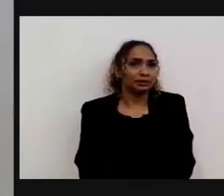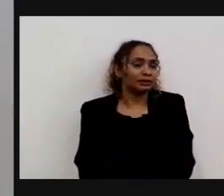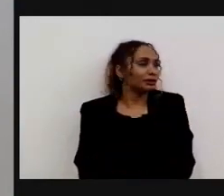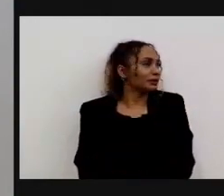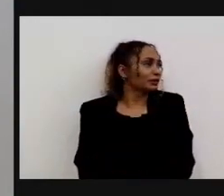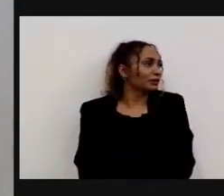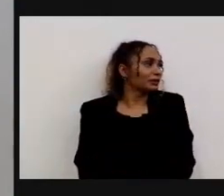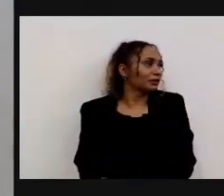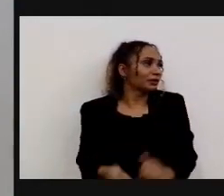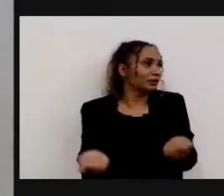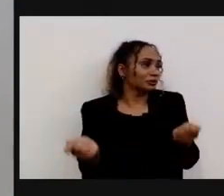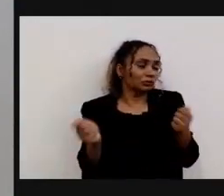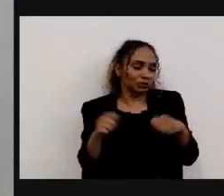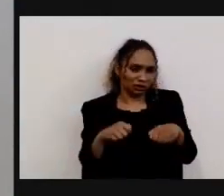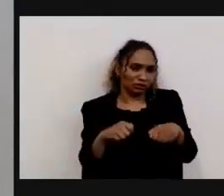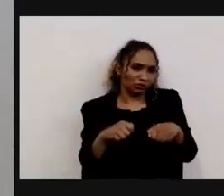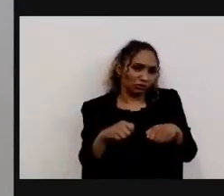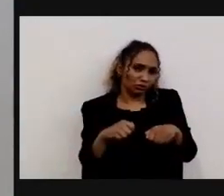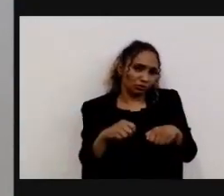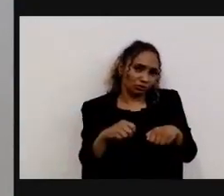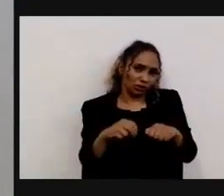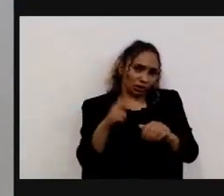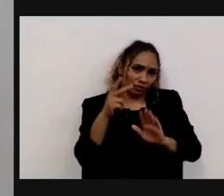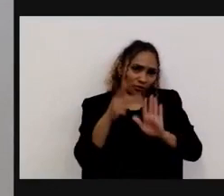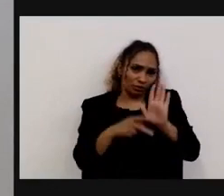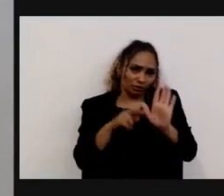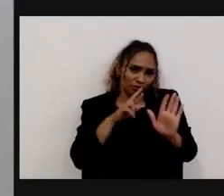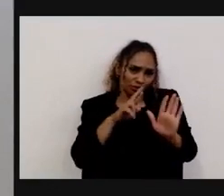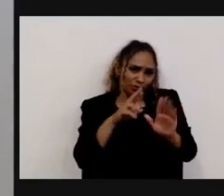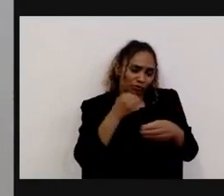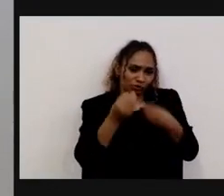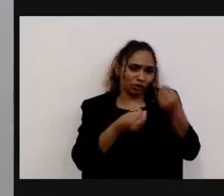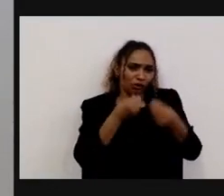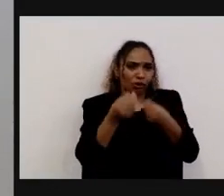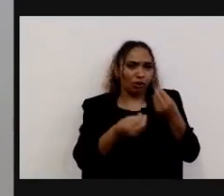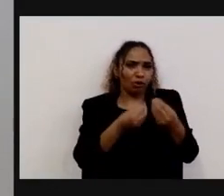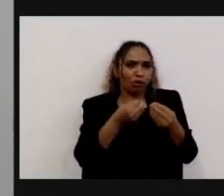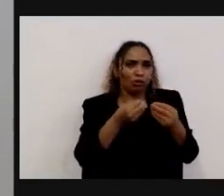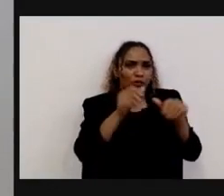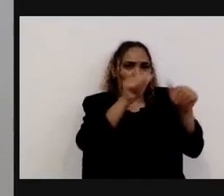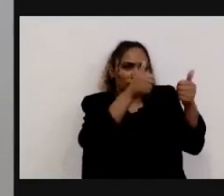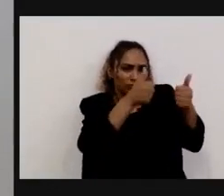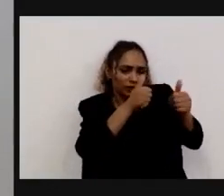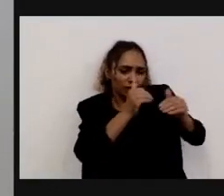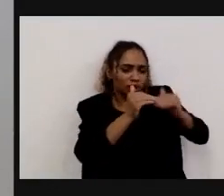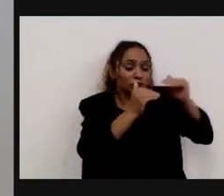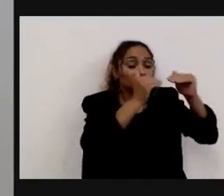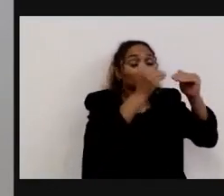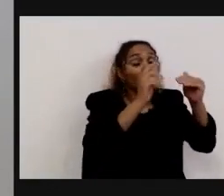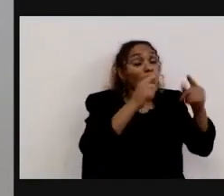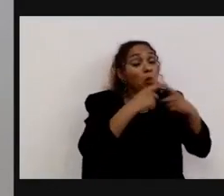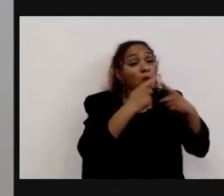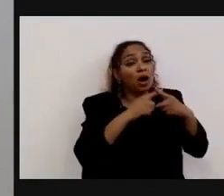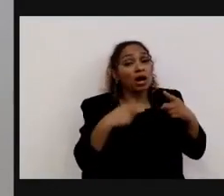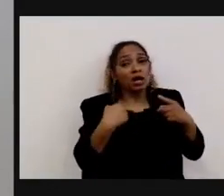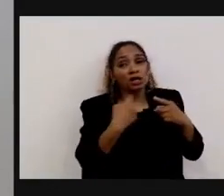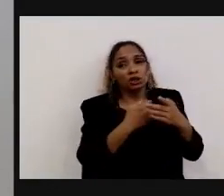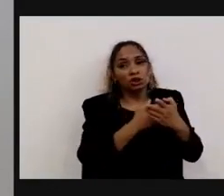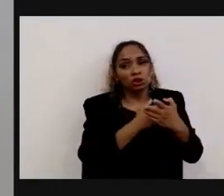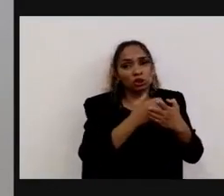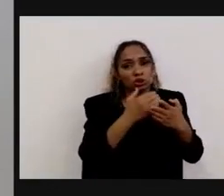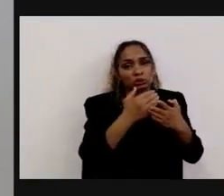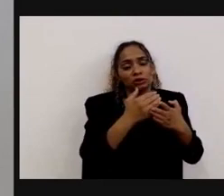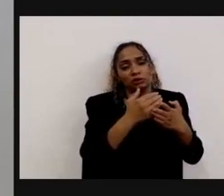é possível ter programa de resultado como é que entra avaliação de desempenho porque nós partimos